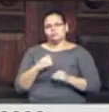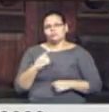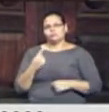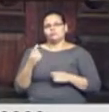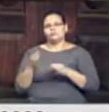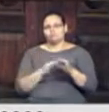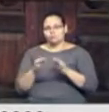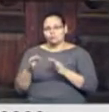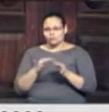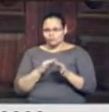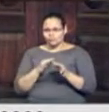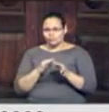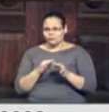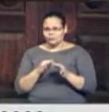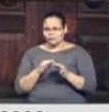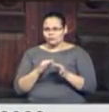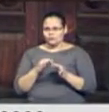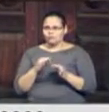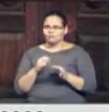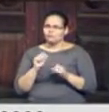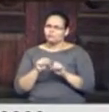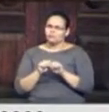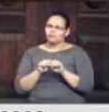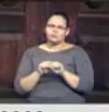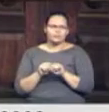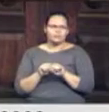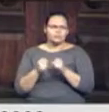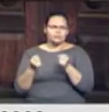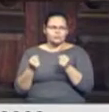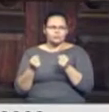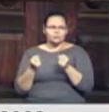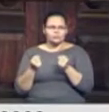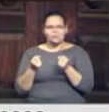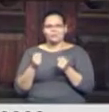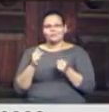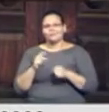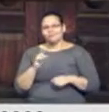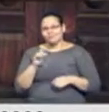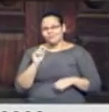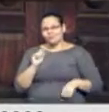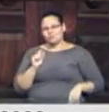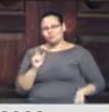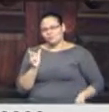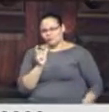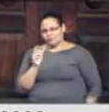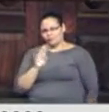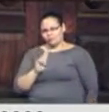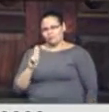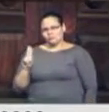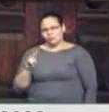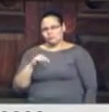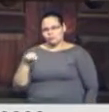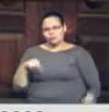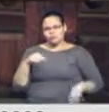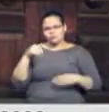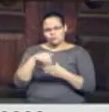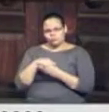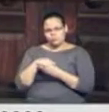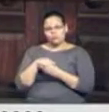projeto que quebra praticamente o bilhete único, nós votamos